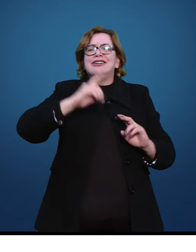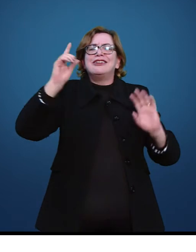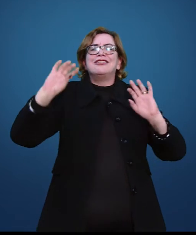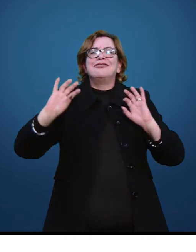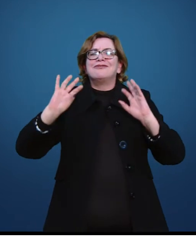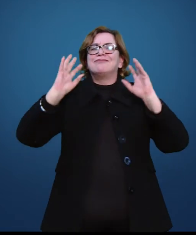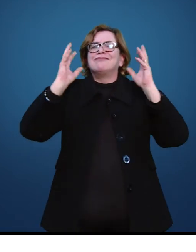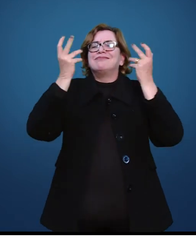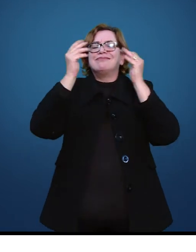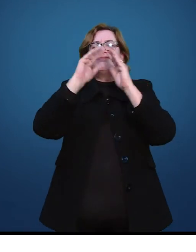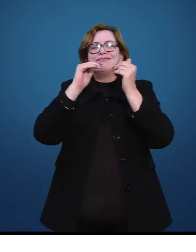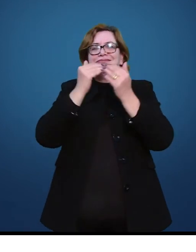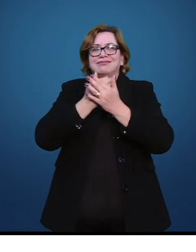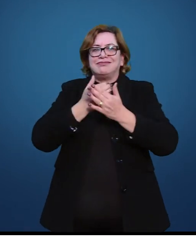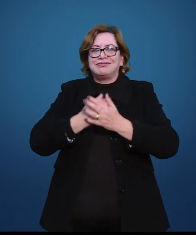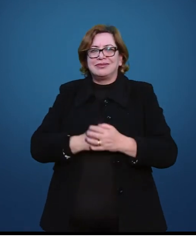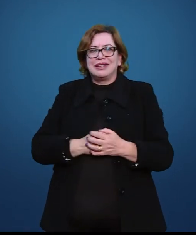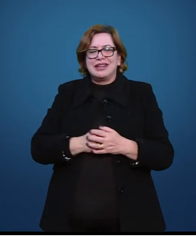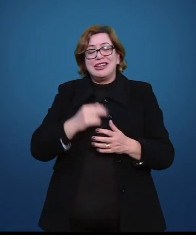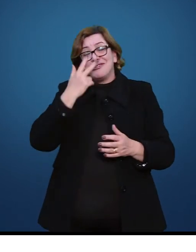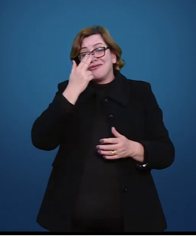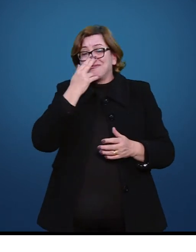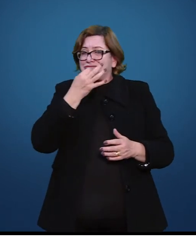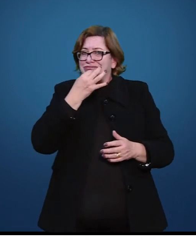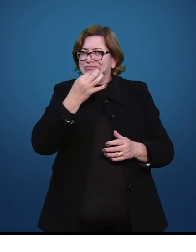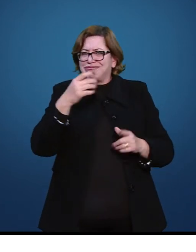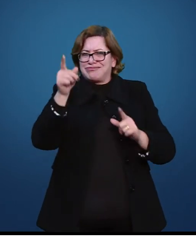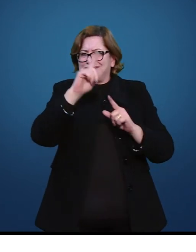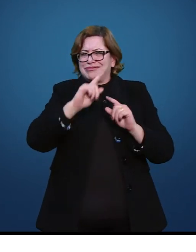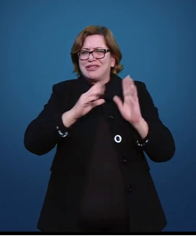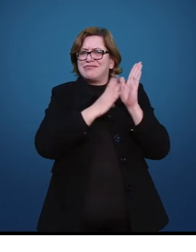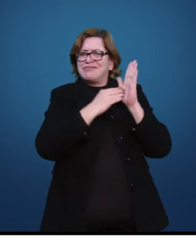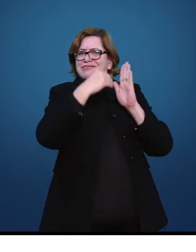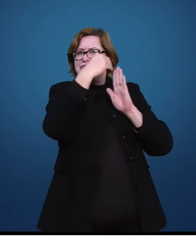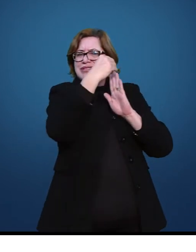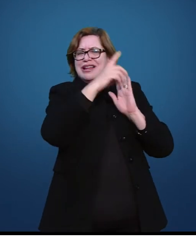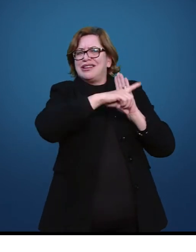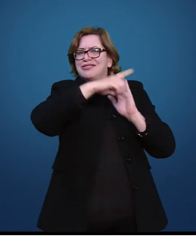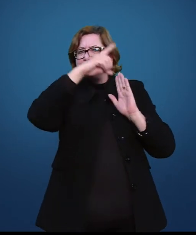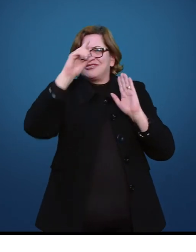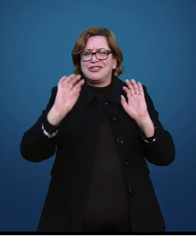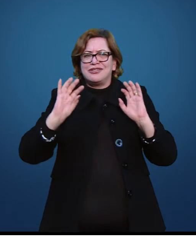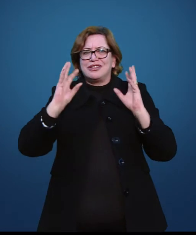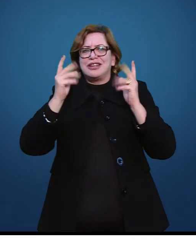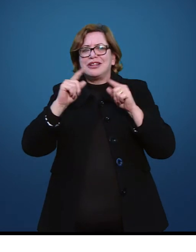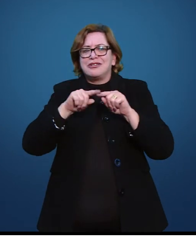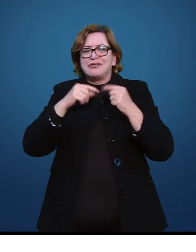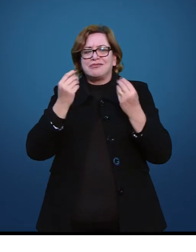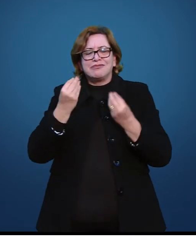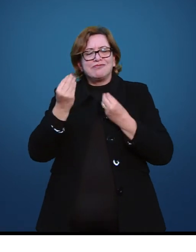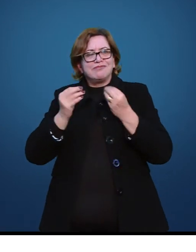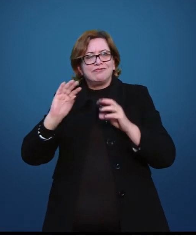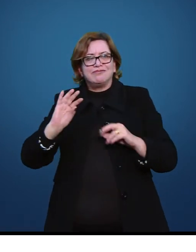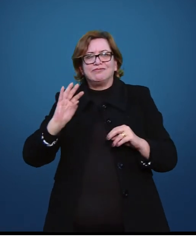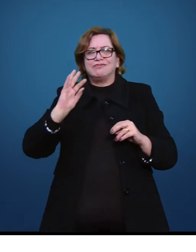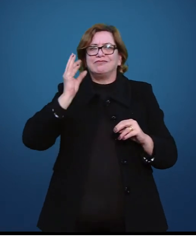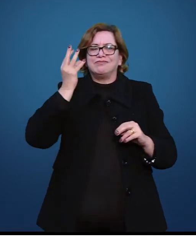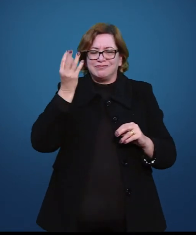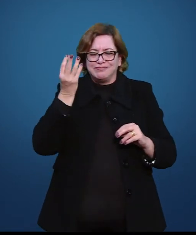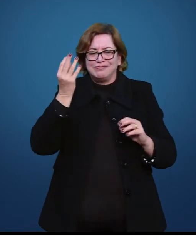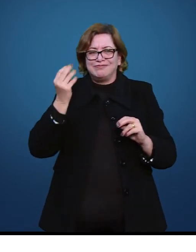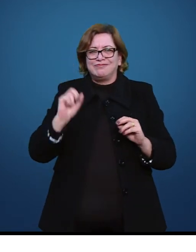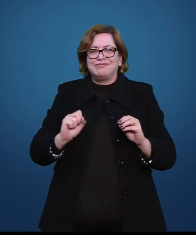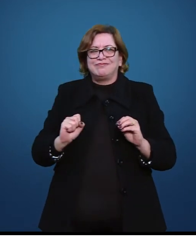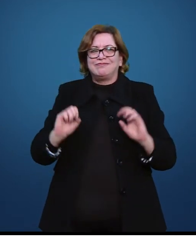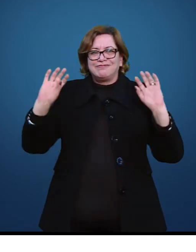escola. Eu acho que a crítica não está em relação ao calendário de datas comemorativas, mas a forma com que é trabalhado talvez essas